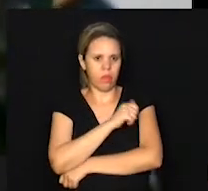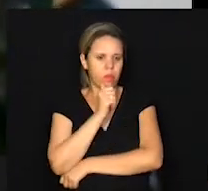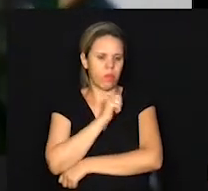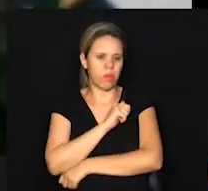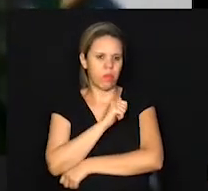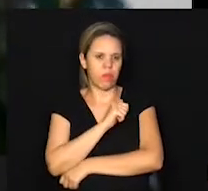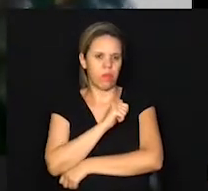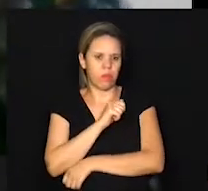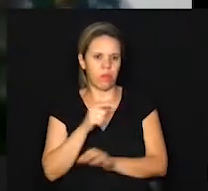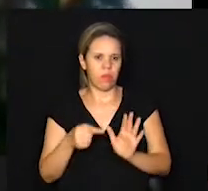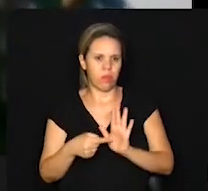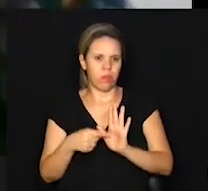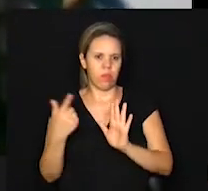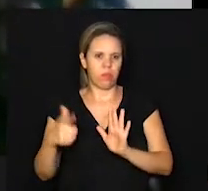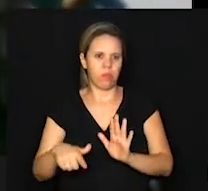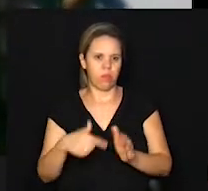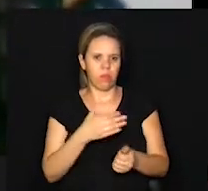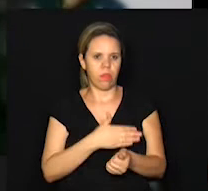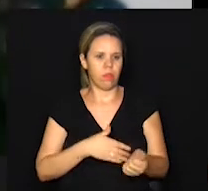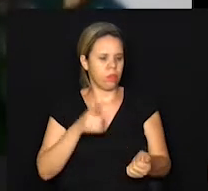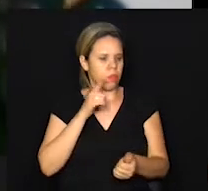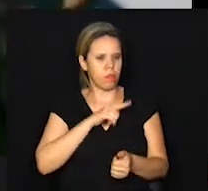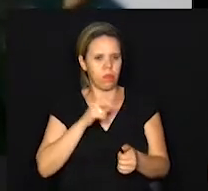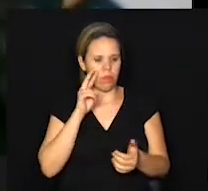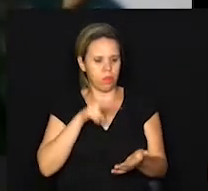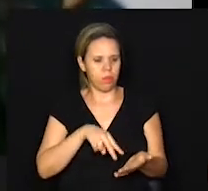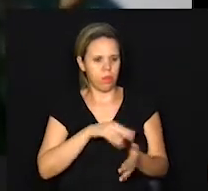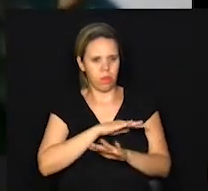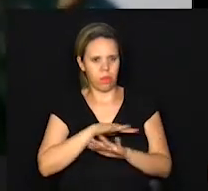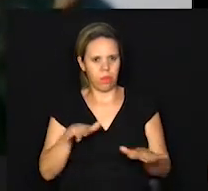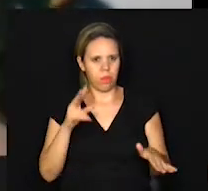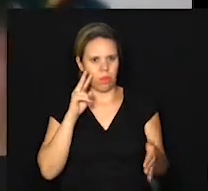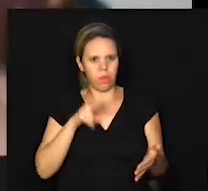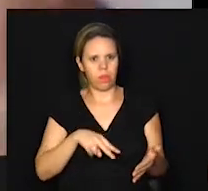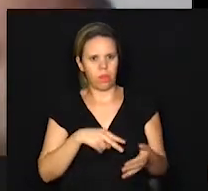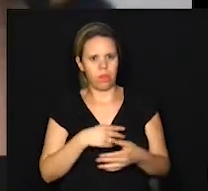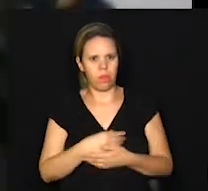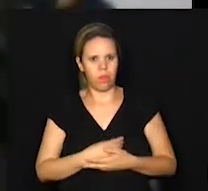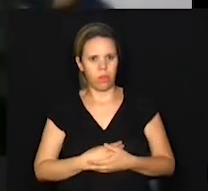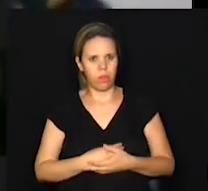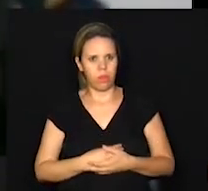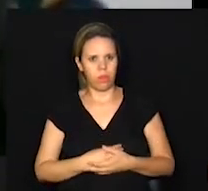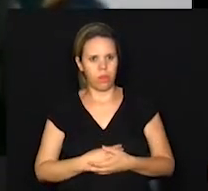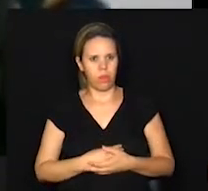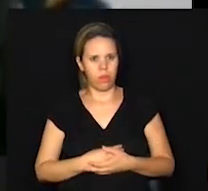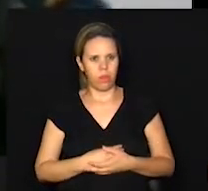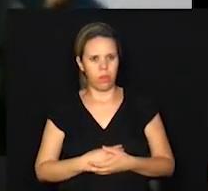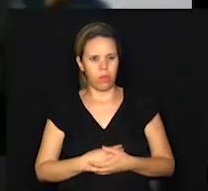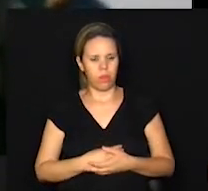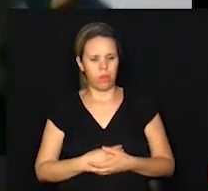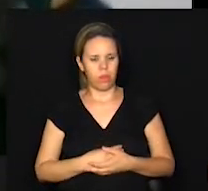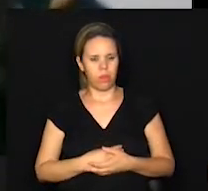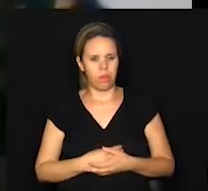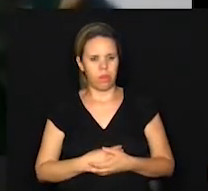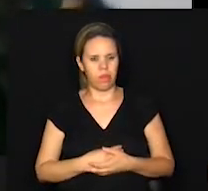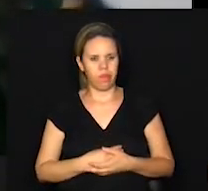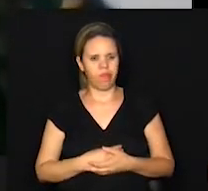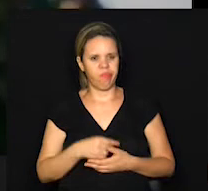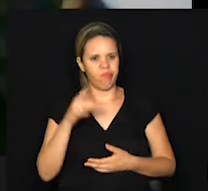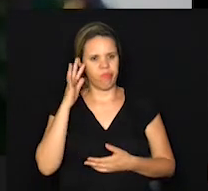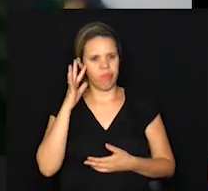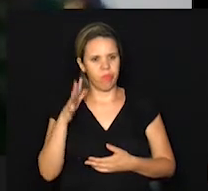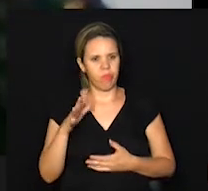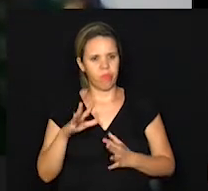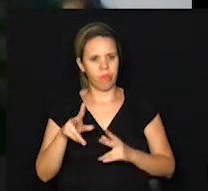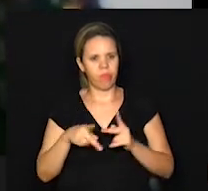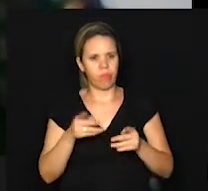Quando ela me mostrou outro pulso, eu não consegui mais ver. Eu disse, eu não consigo ver, meu amor. Por favor. E isso está tudo sendo